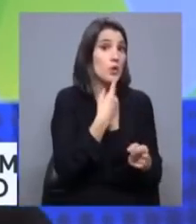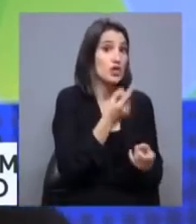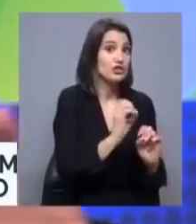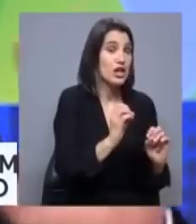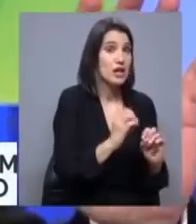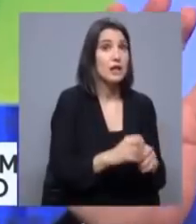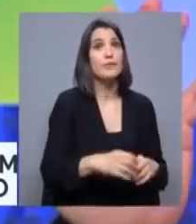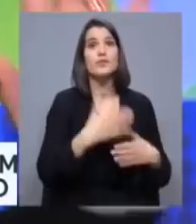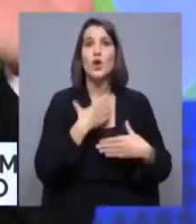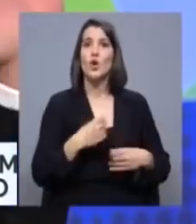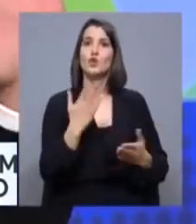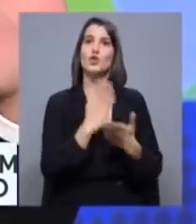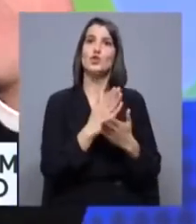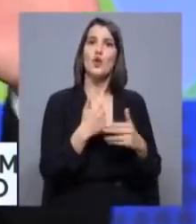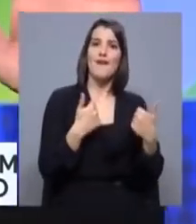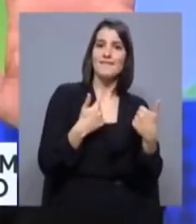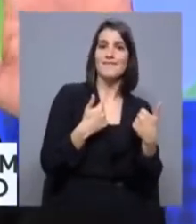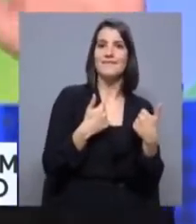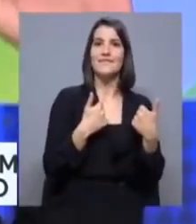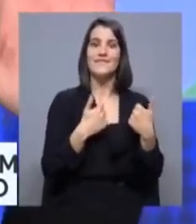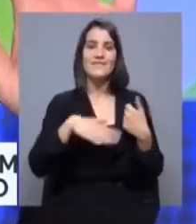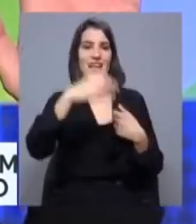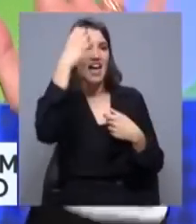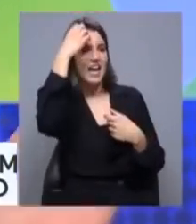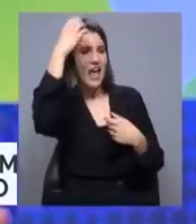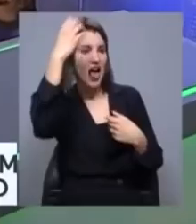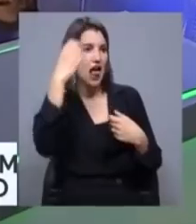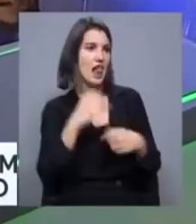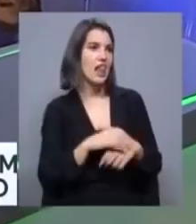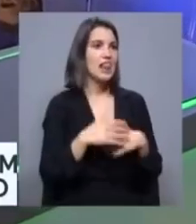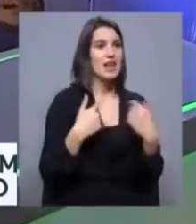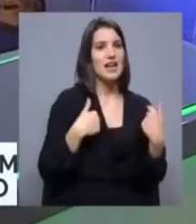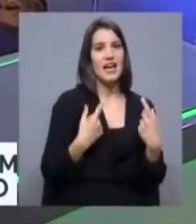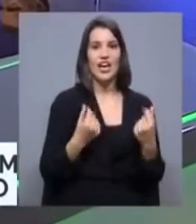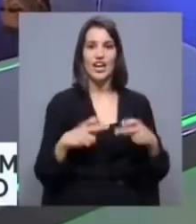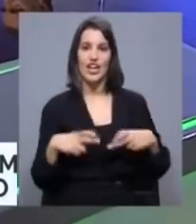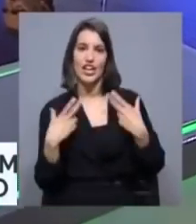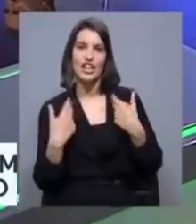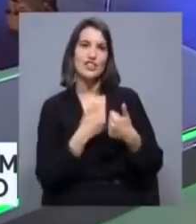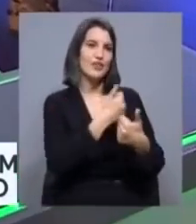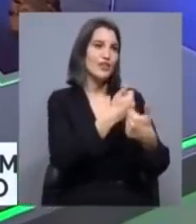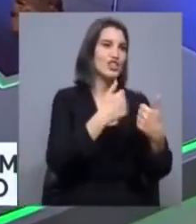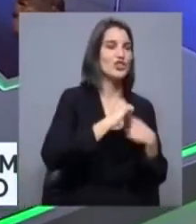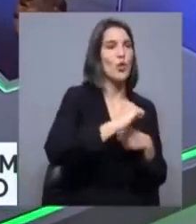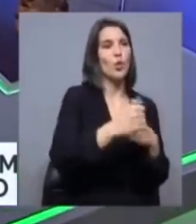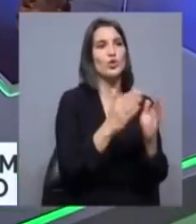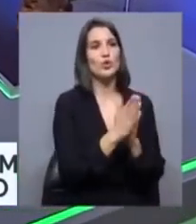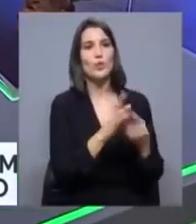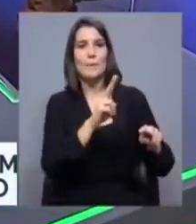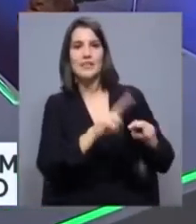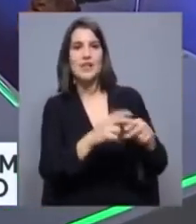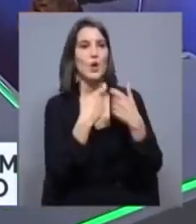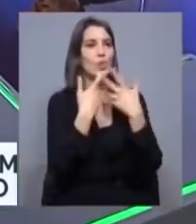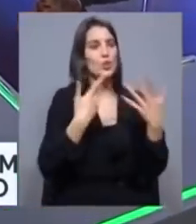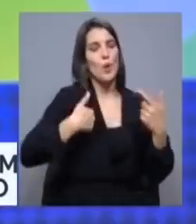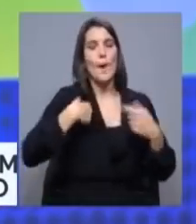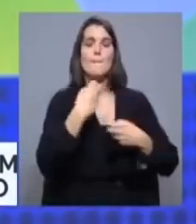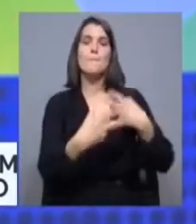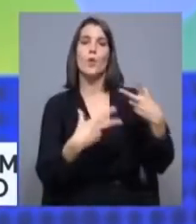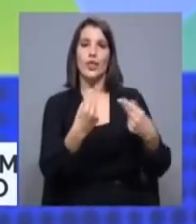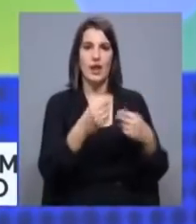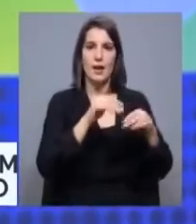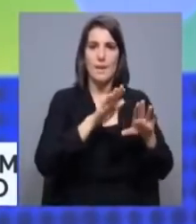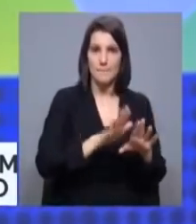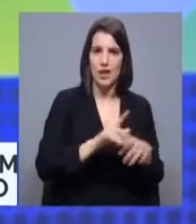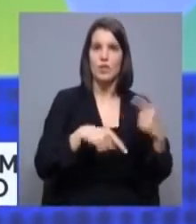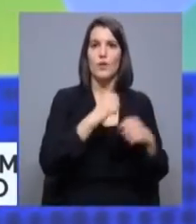aí a gastar simplesmente círculo além do Príncipe real são libertos do Príncipe real são cursos contra tudo o que é apenas tal então somos muito morrer nariz